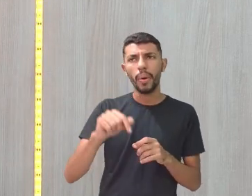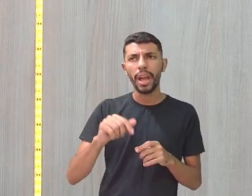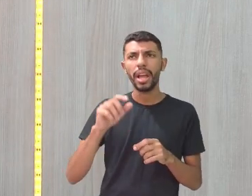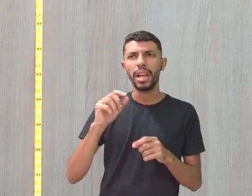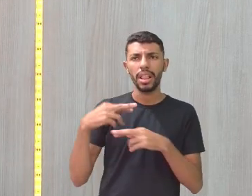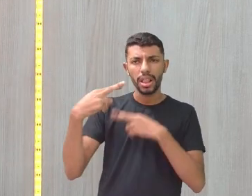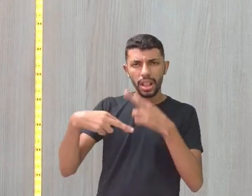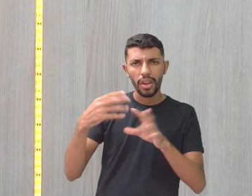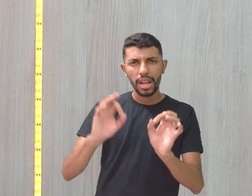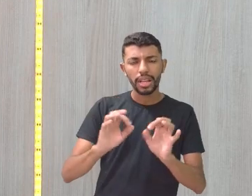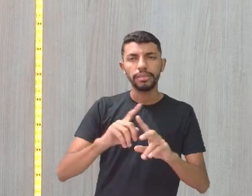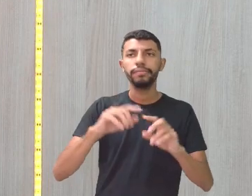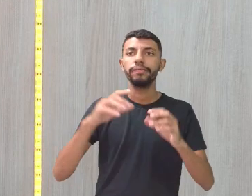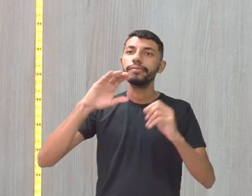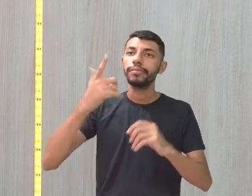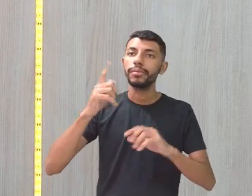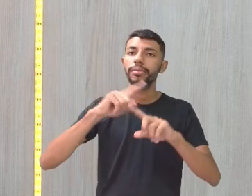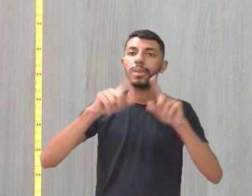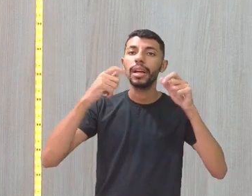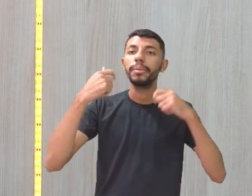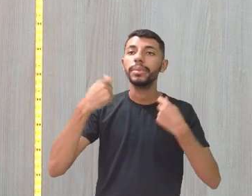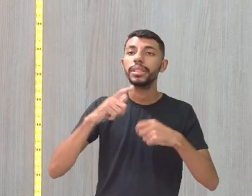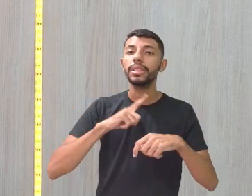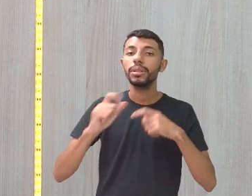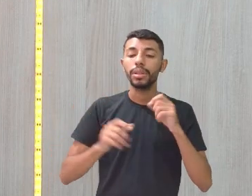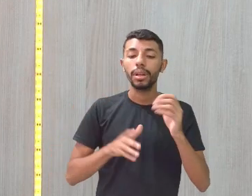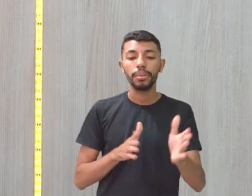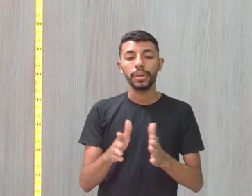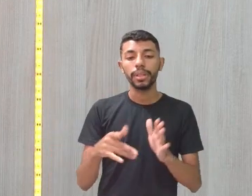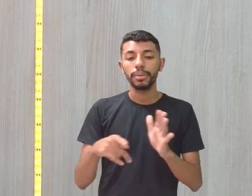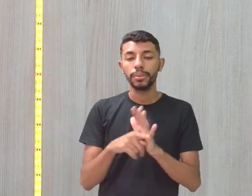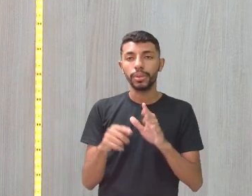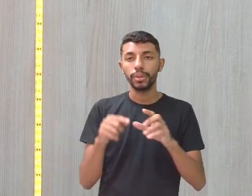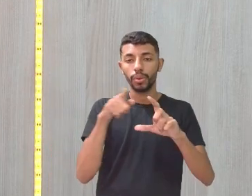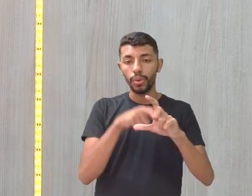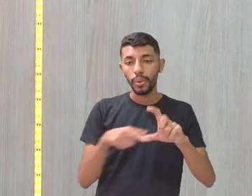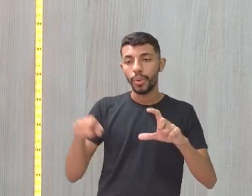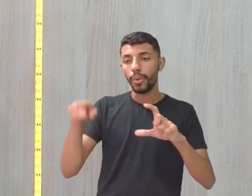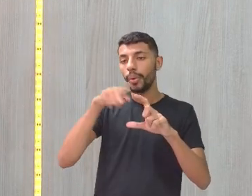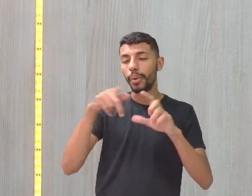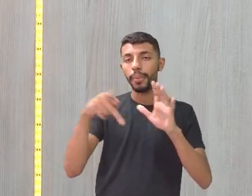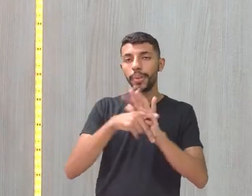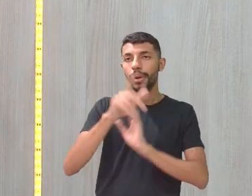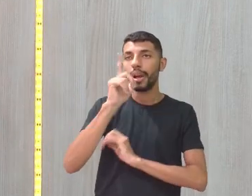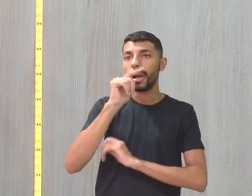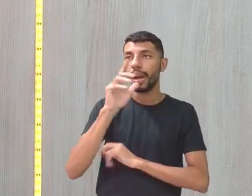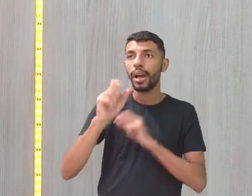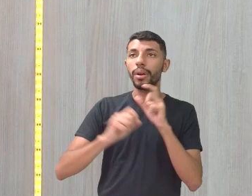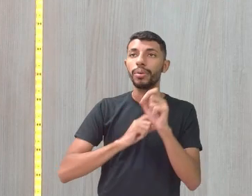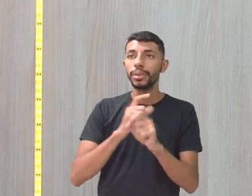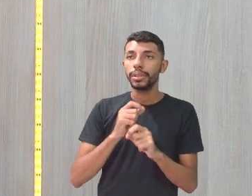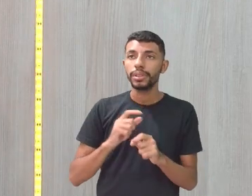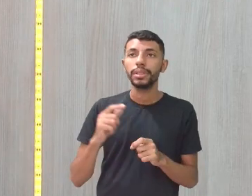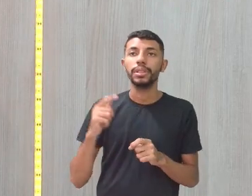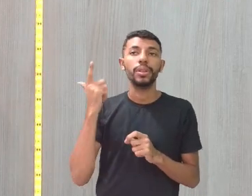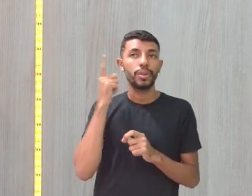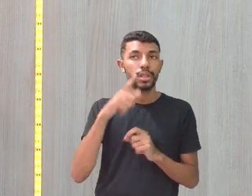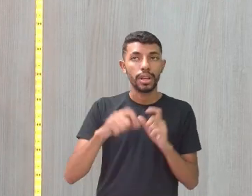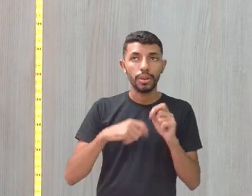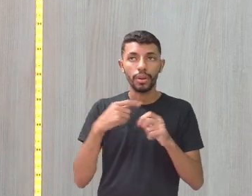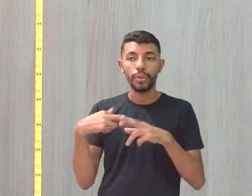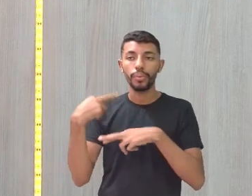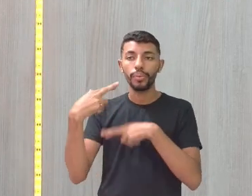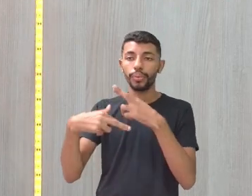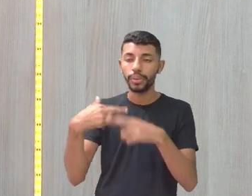claro, tem todo aquele período que a gente vai chamar, né, do ciclo da água, em que ela passa para poder se renovar. Então, é um processo,